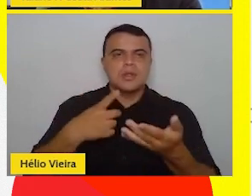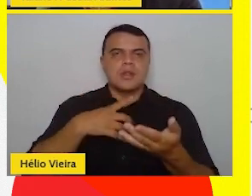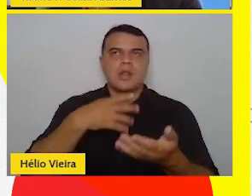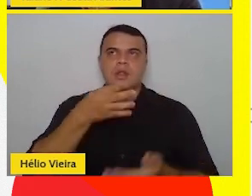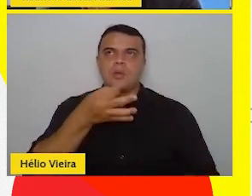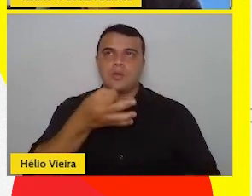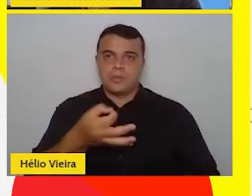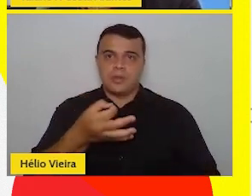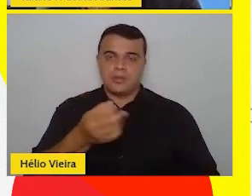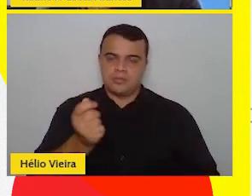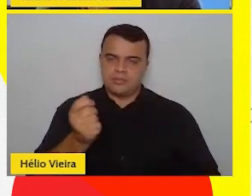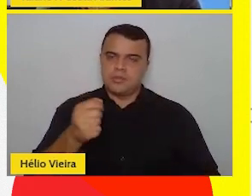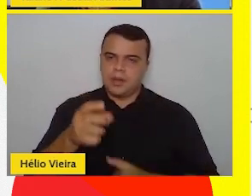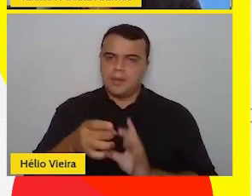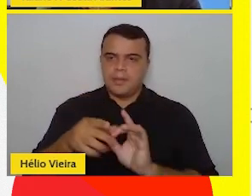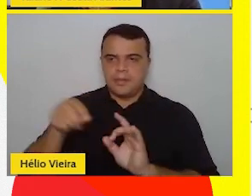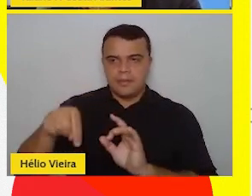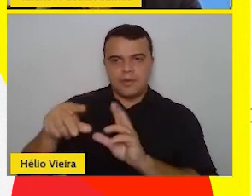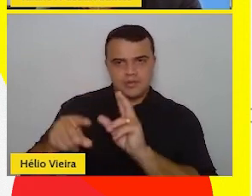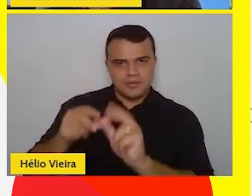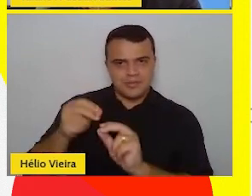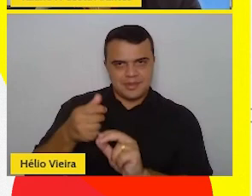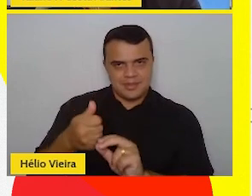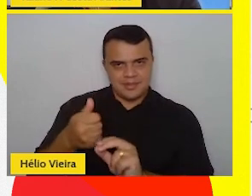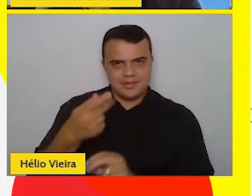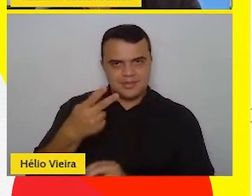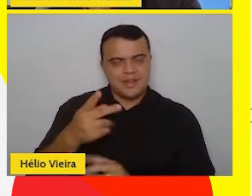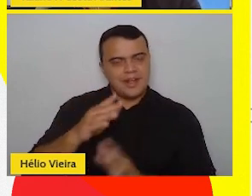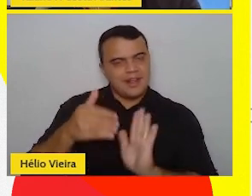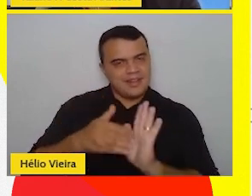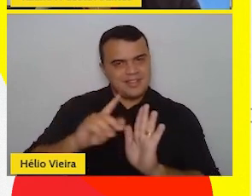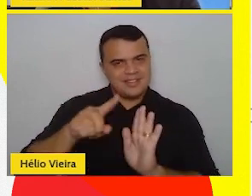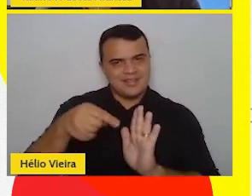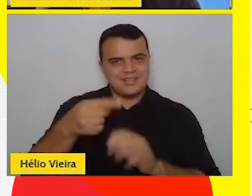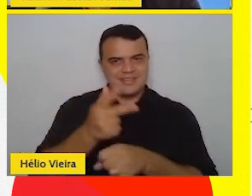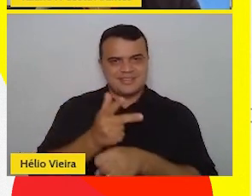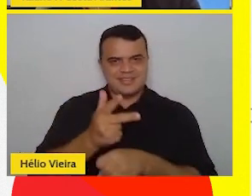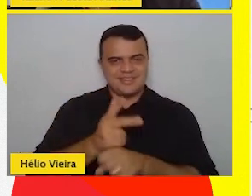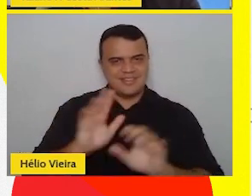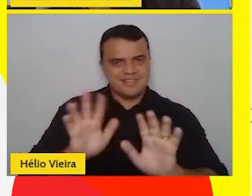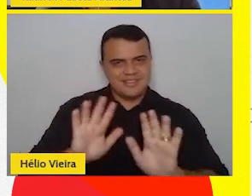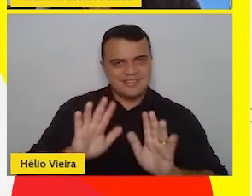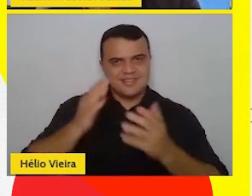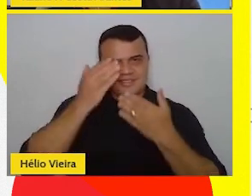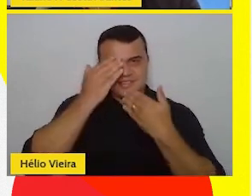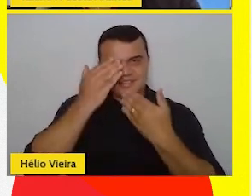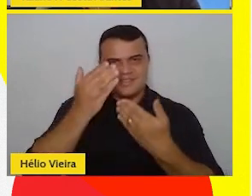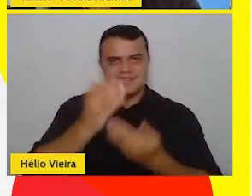sugestões, pode deixar aqui nos comentários. Até o próximo vídeo. Tchau, tchau!